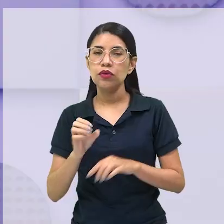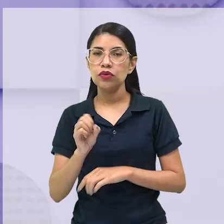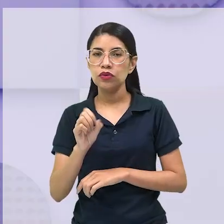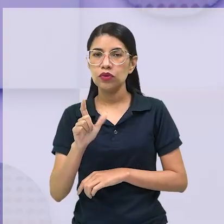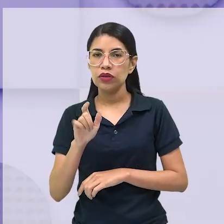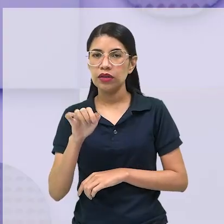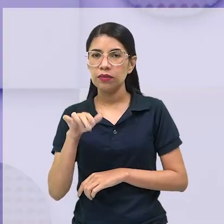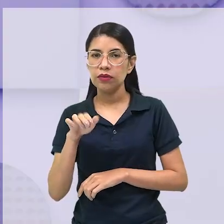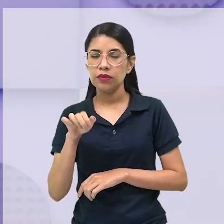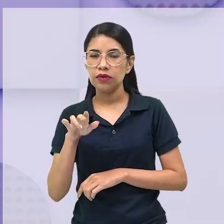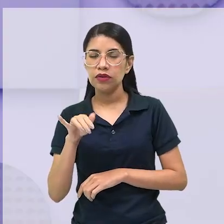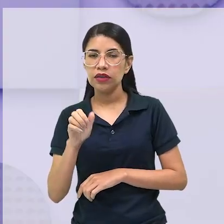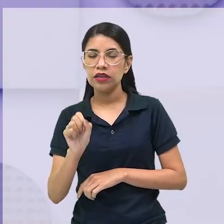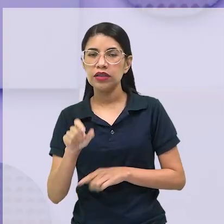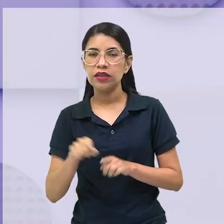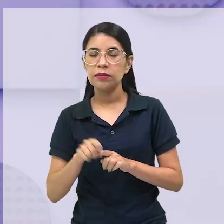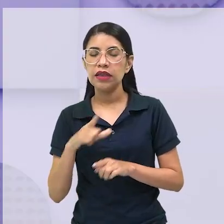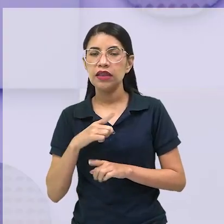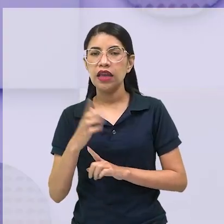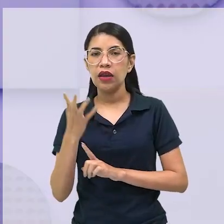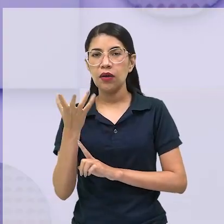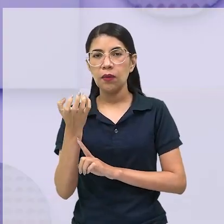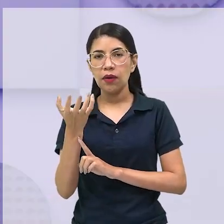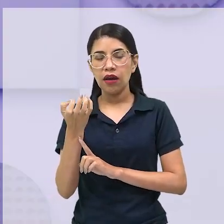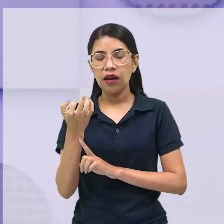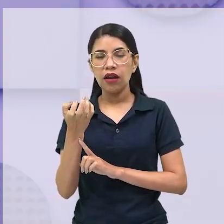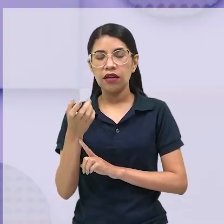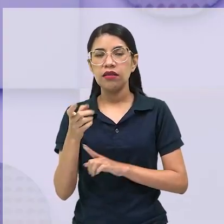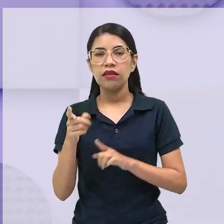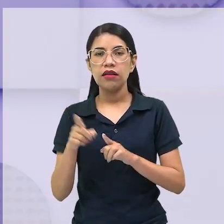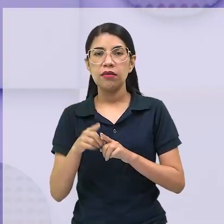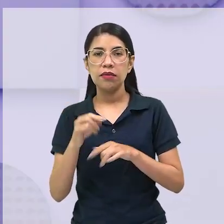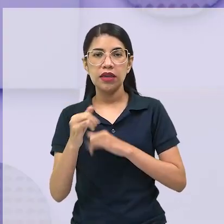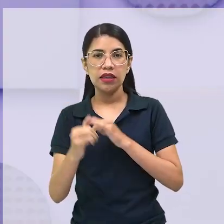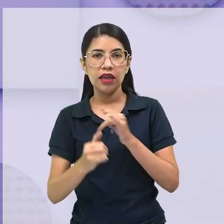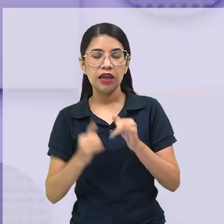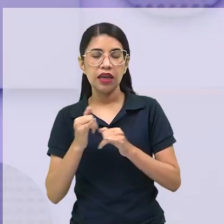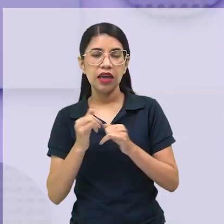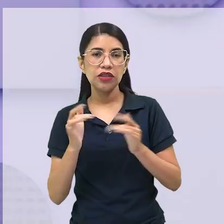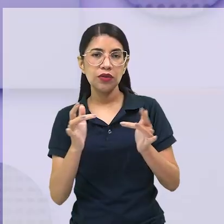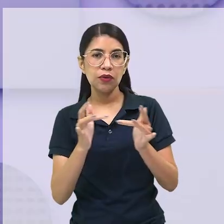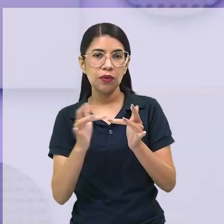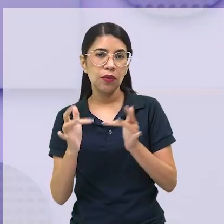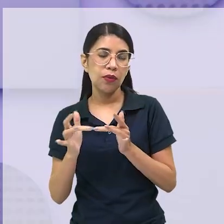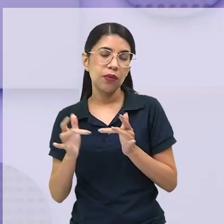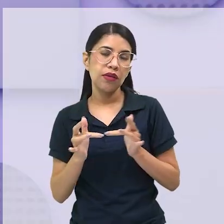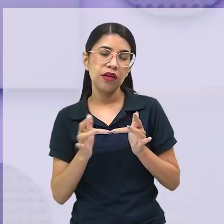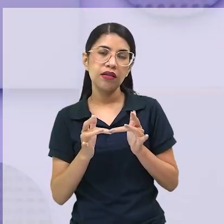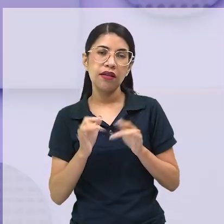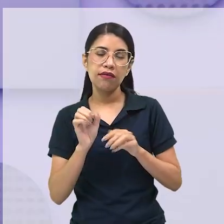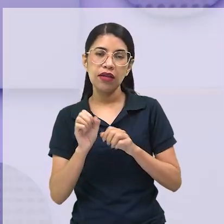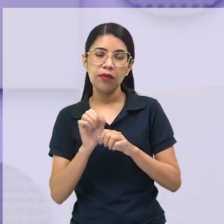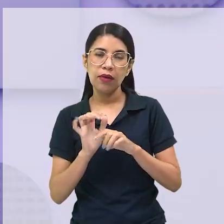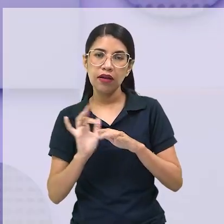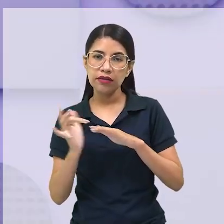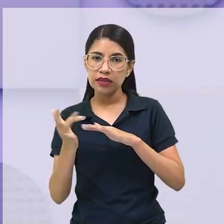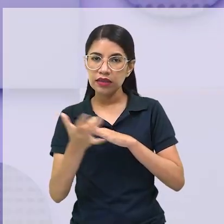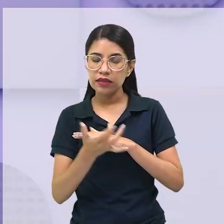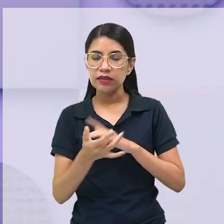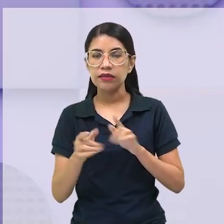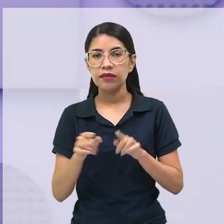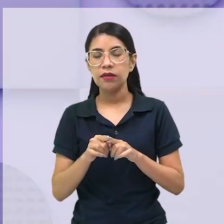de internet, um Wi-Fi, e ao mesmo tempo você está conectado com seus perfis. E nós